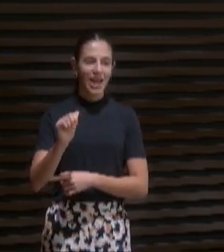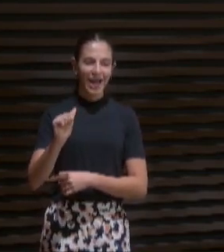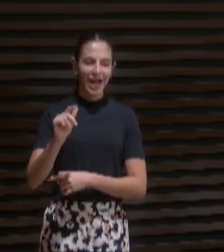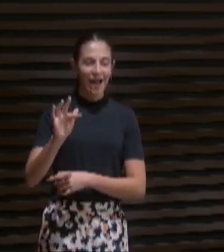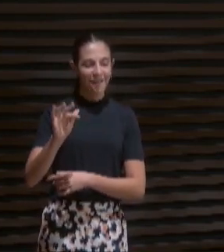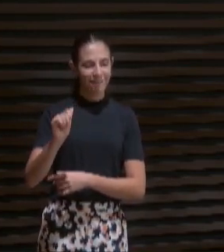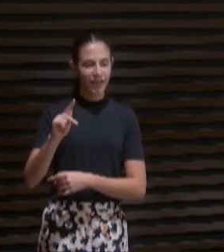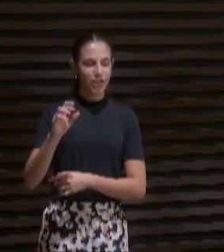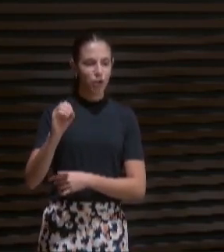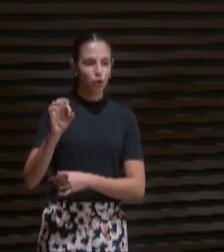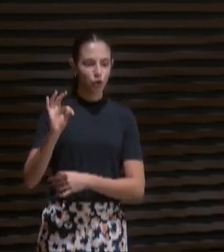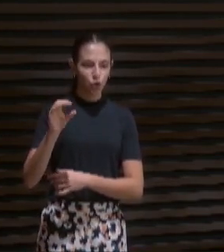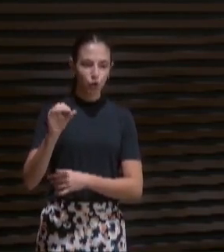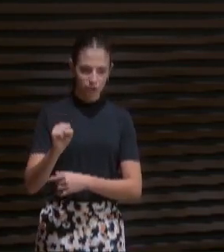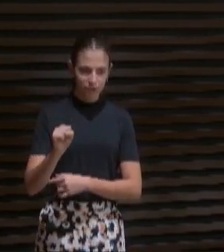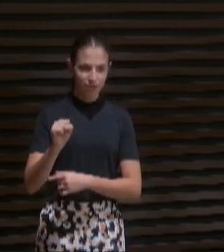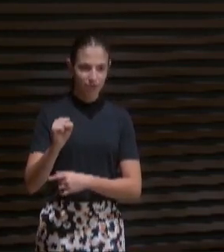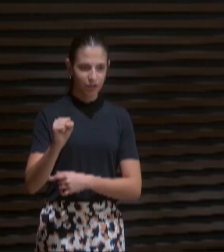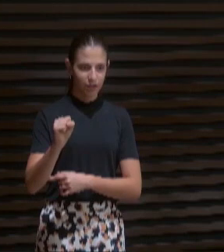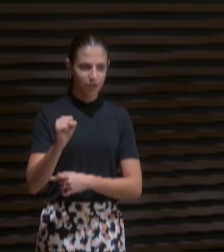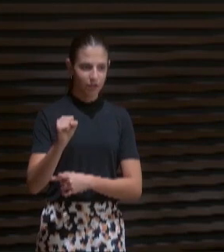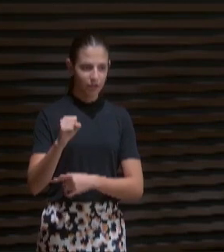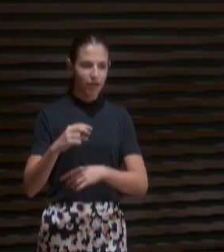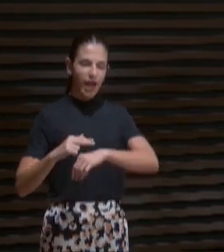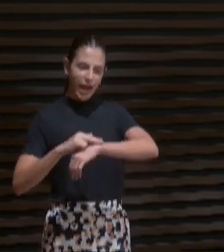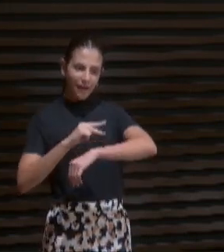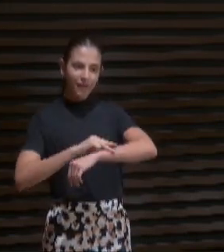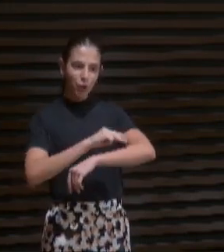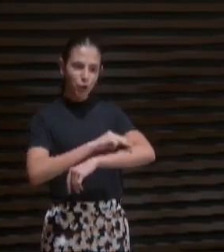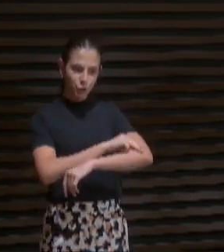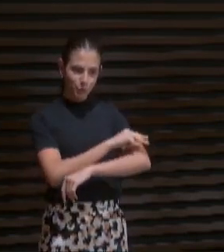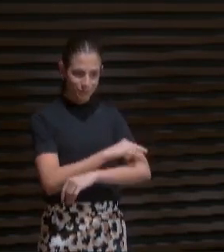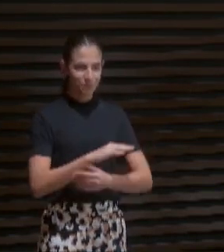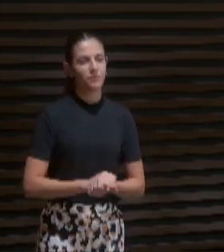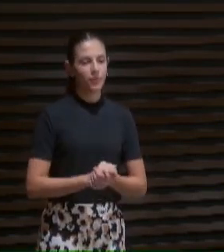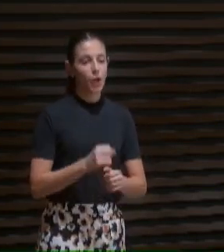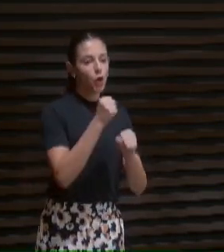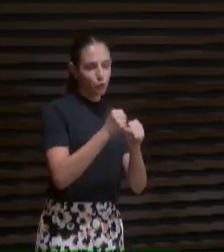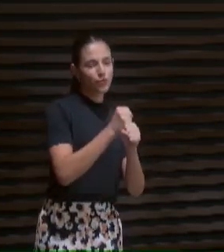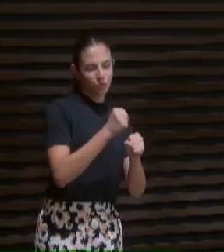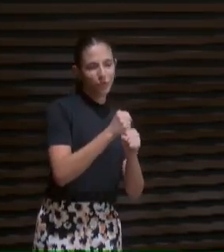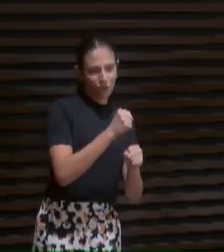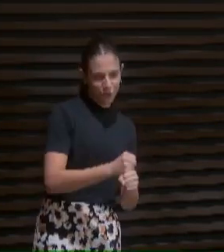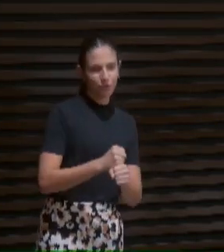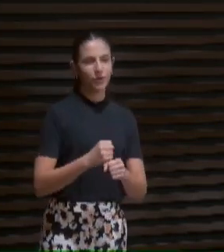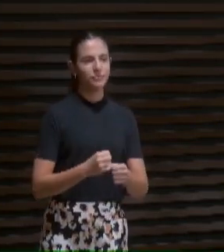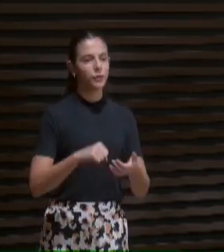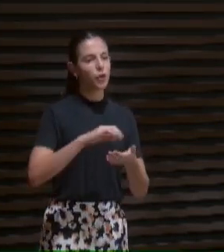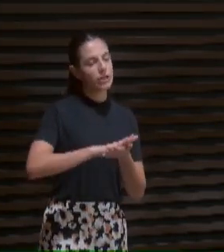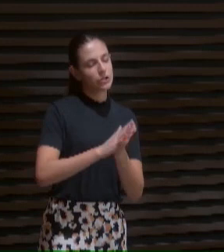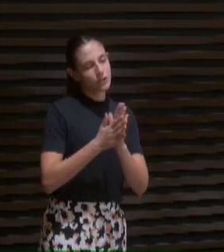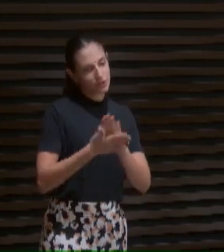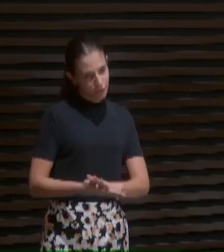Migrador, gafanhoto cortador, o destruidor. São 4 tipos de gafanhotos